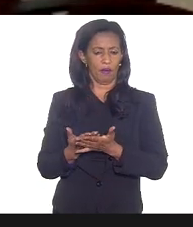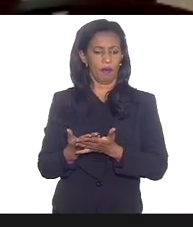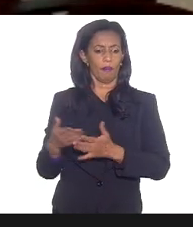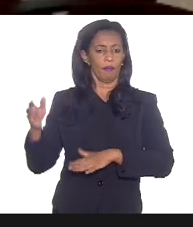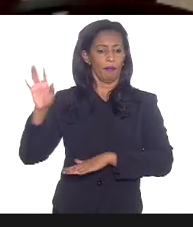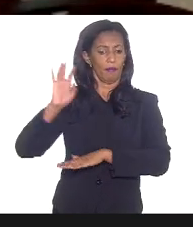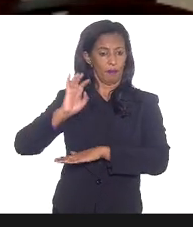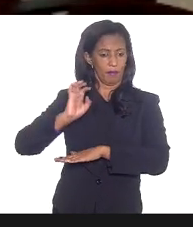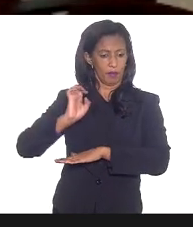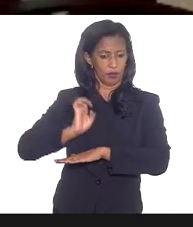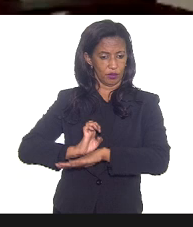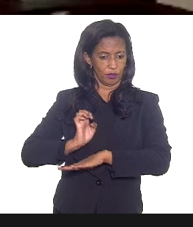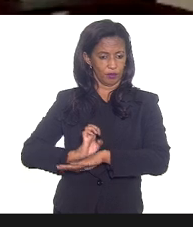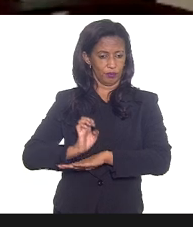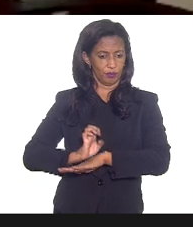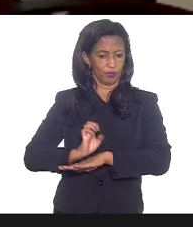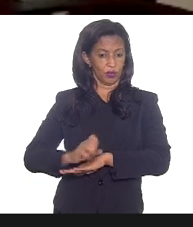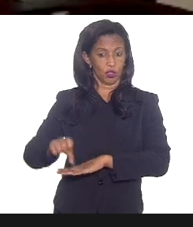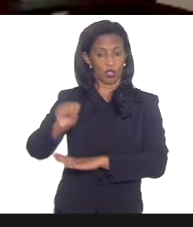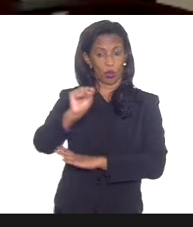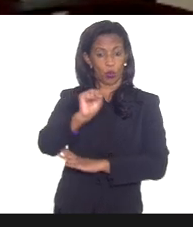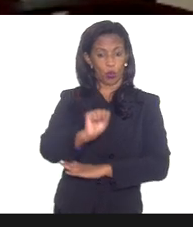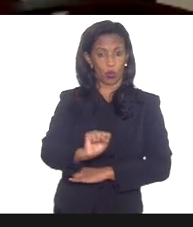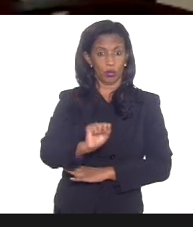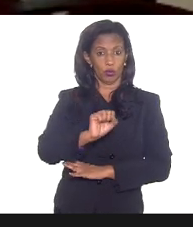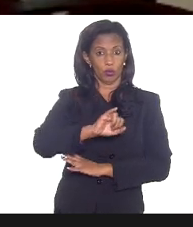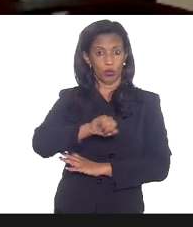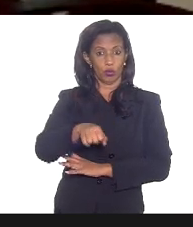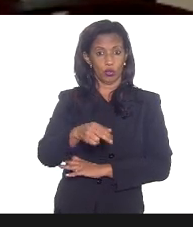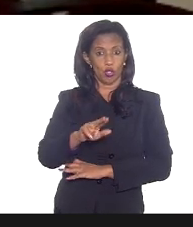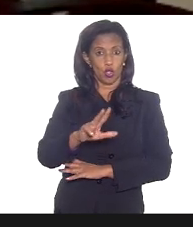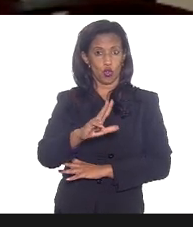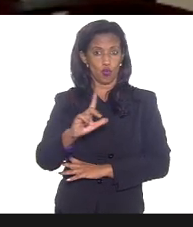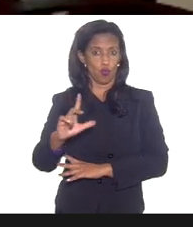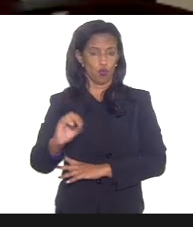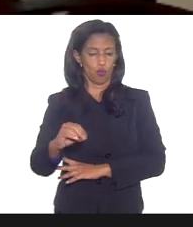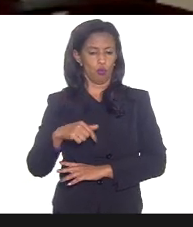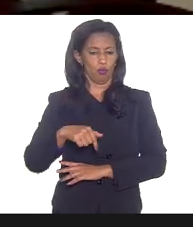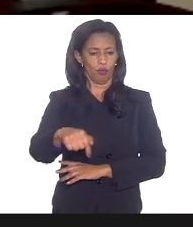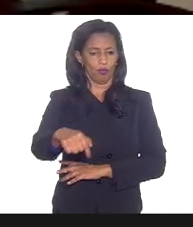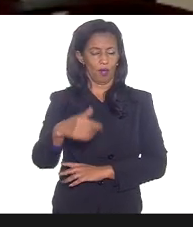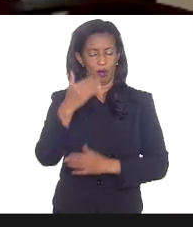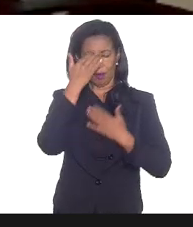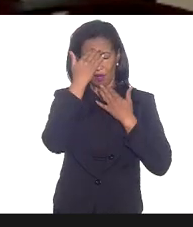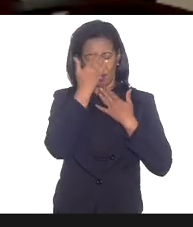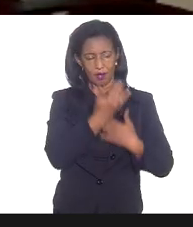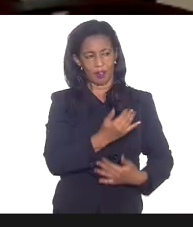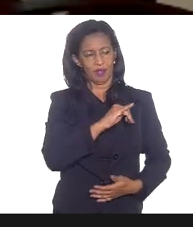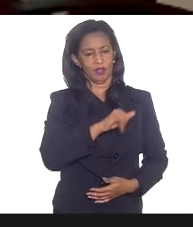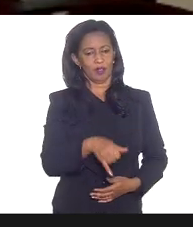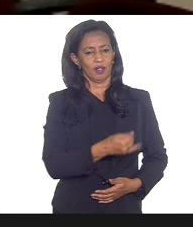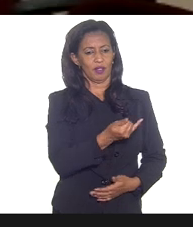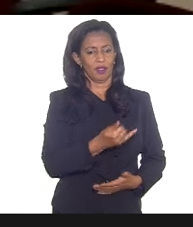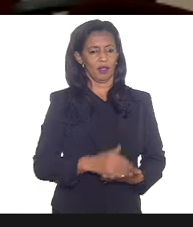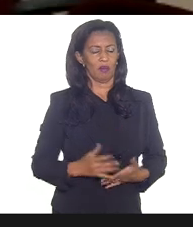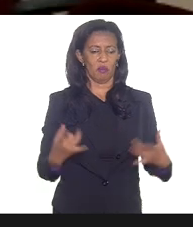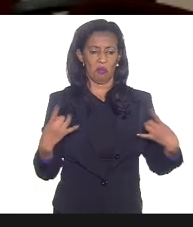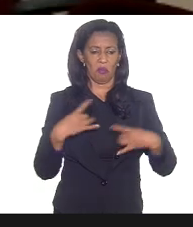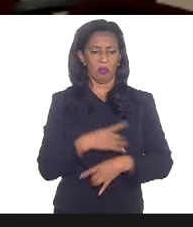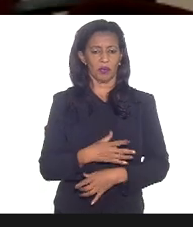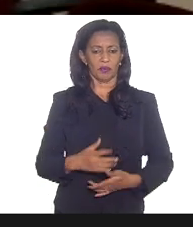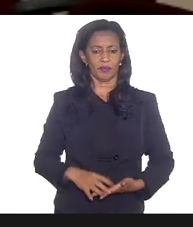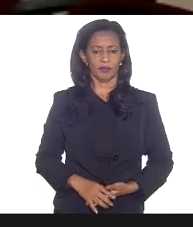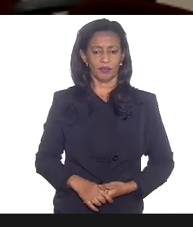as instituições, no dia 8 de julho agora, tá bom? Agradeço a oportunidade e coloco à disposição.